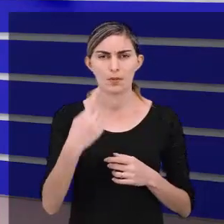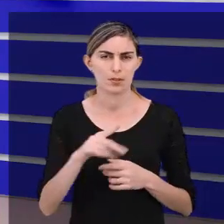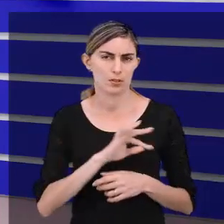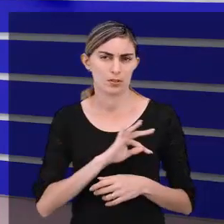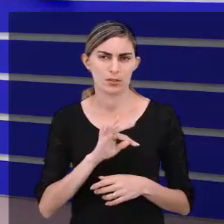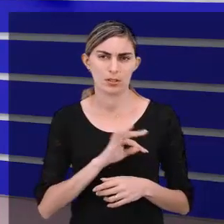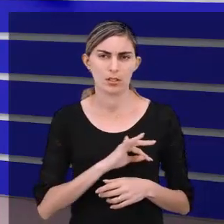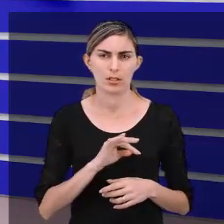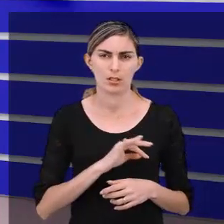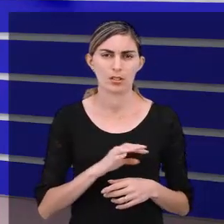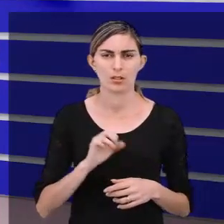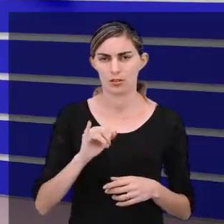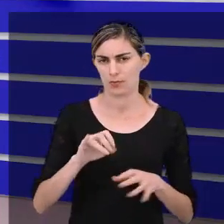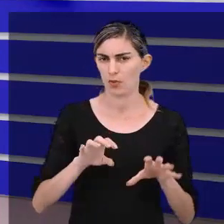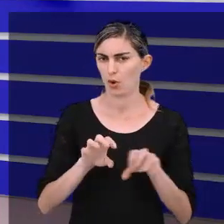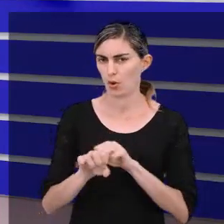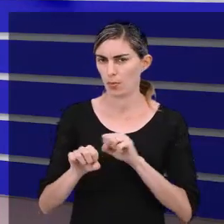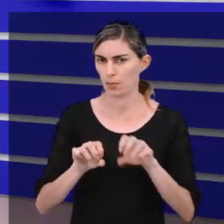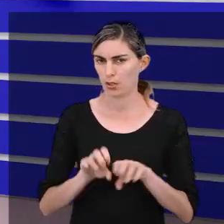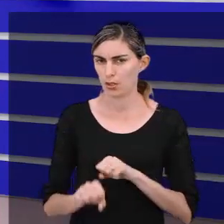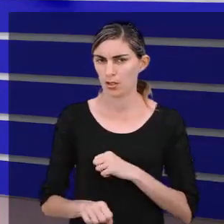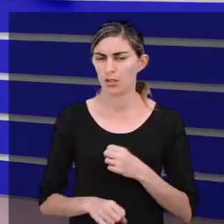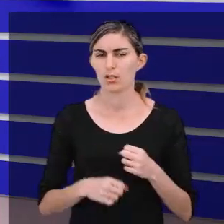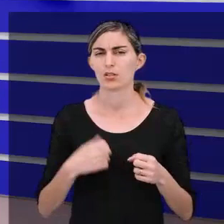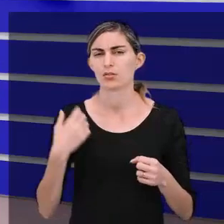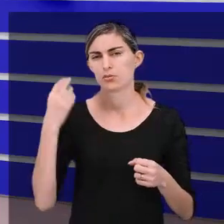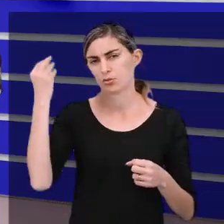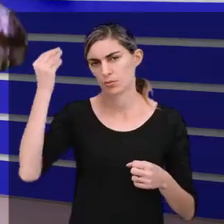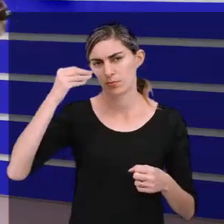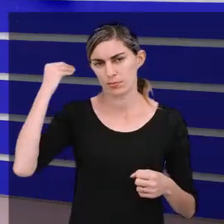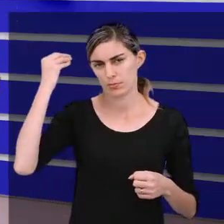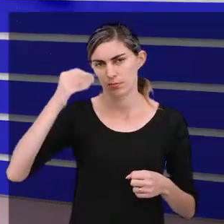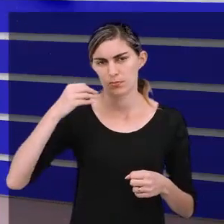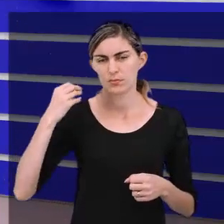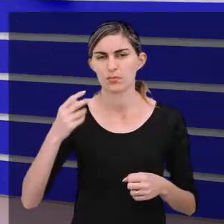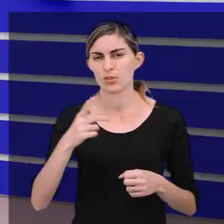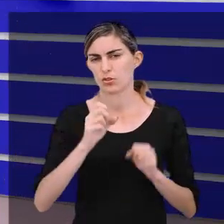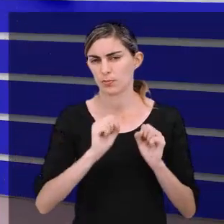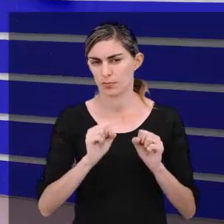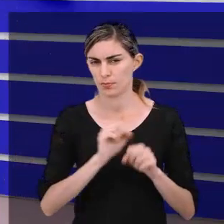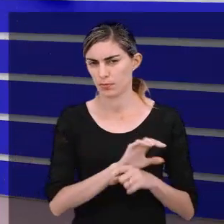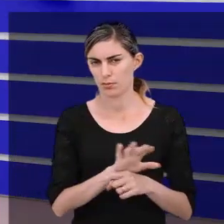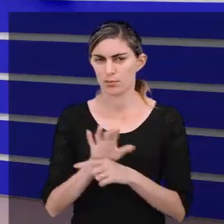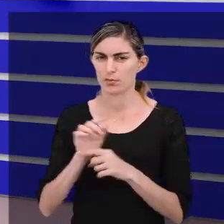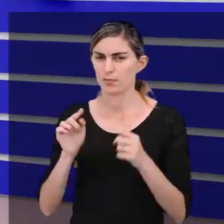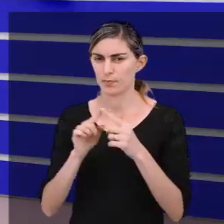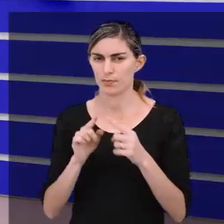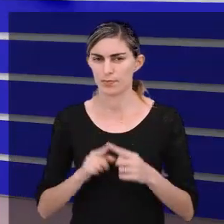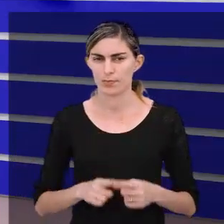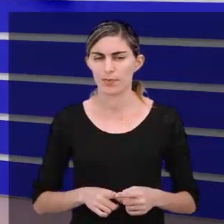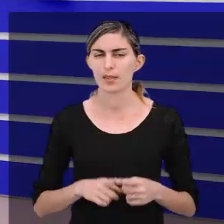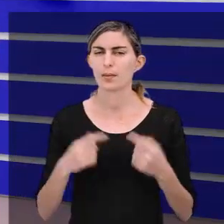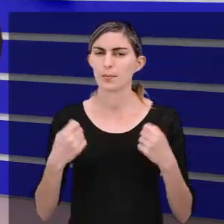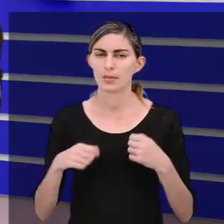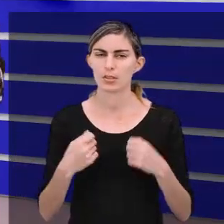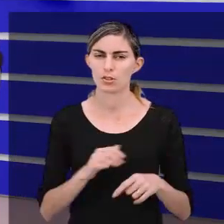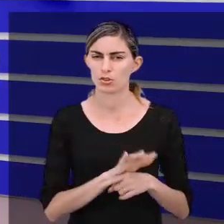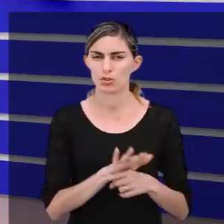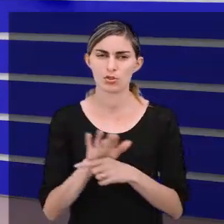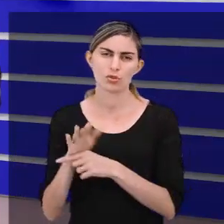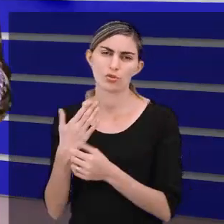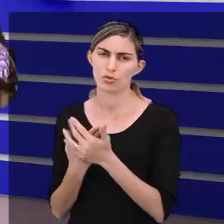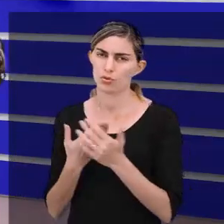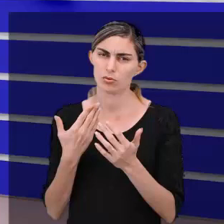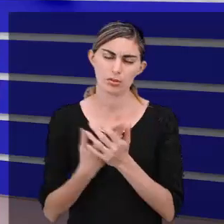que está aí se formando, se especializando, se qualificando, ele já pode aplicar essa liderança. Não, ele vai ter que estudar muito, ele vai ter que